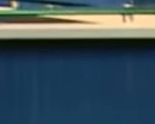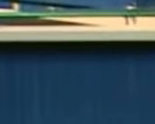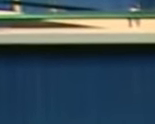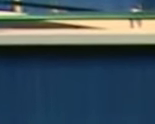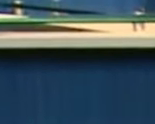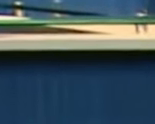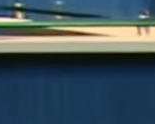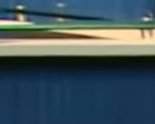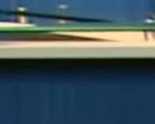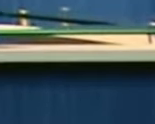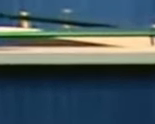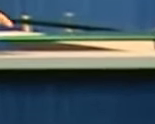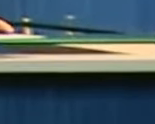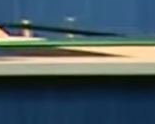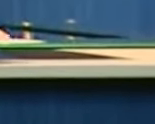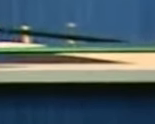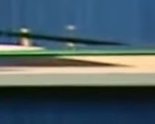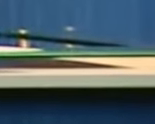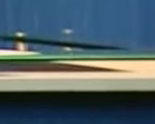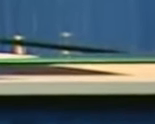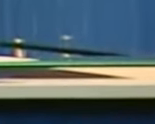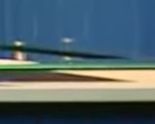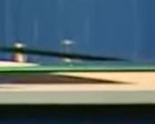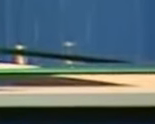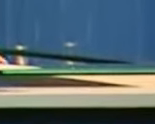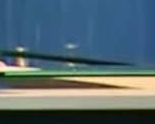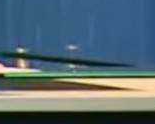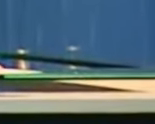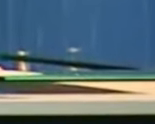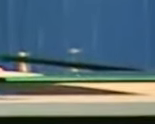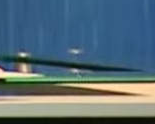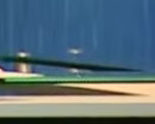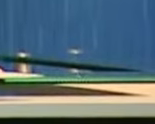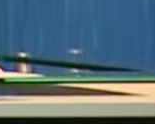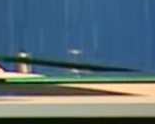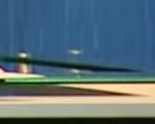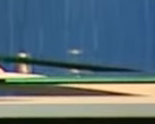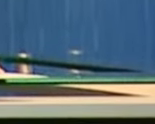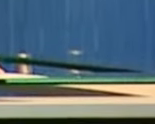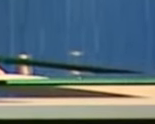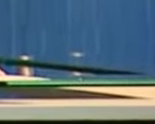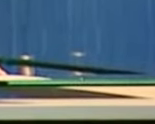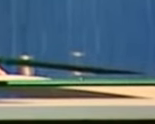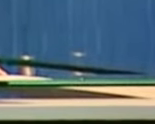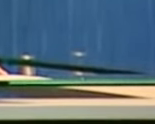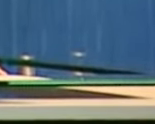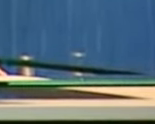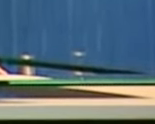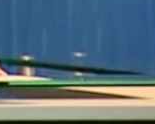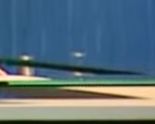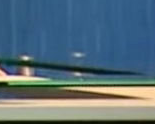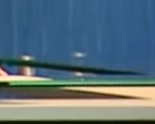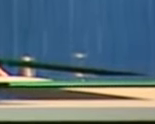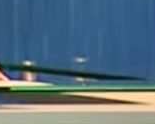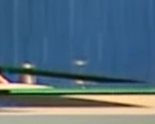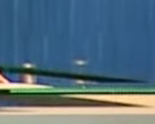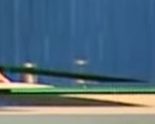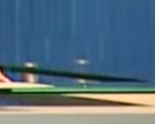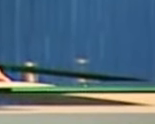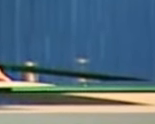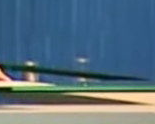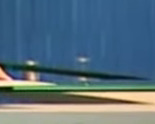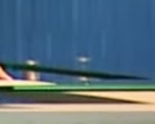Senhora presidente, senhores deputados, eu quero até iniciar pedindo, ainda que na ausência dele, desculpas ao